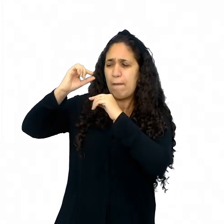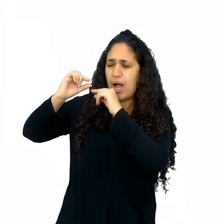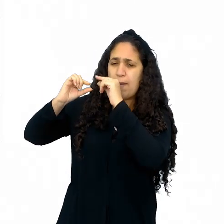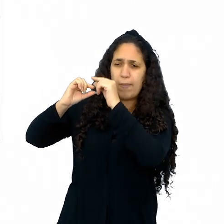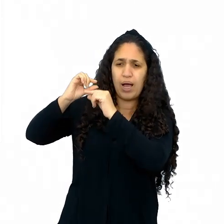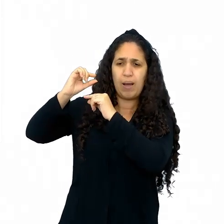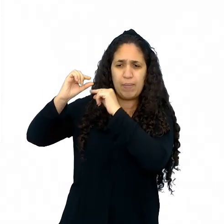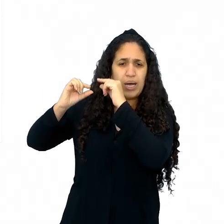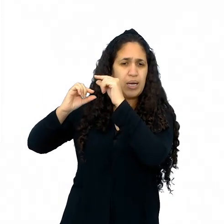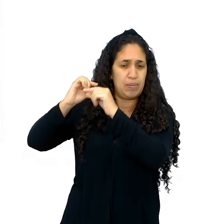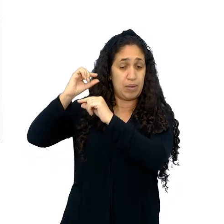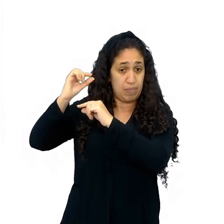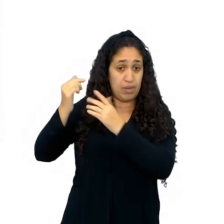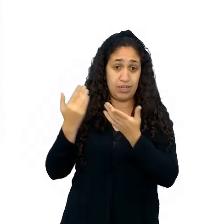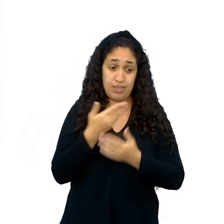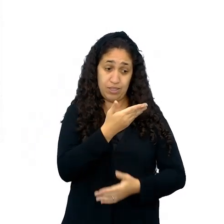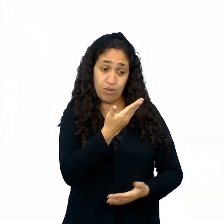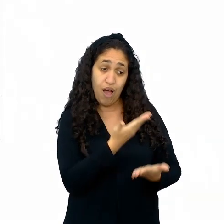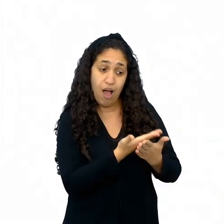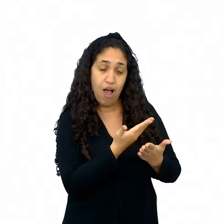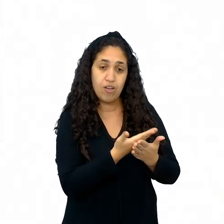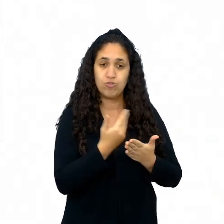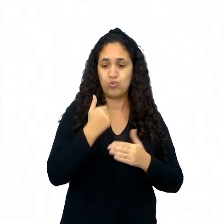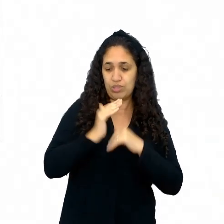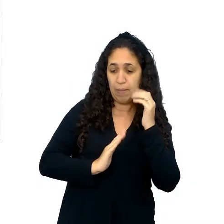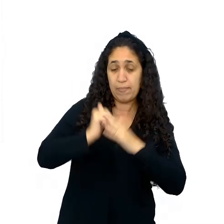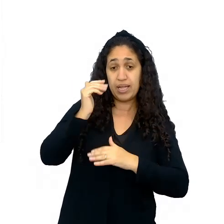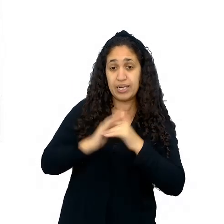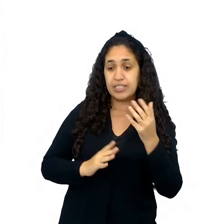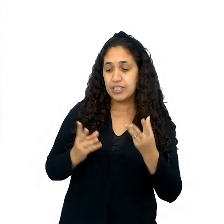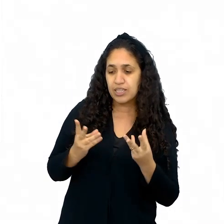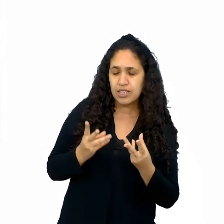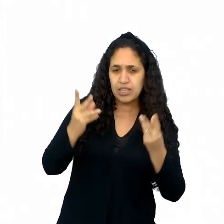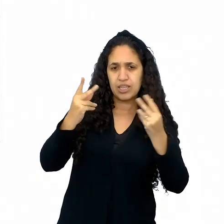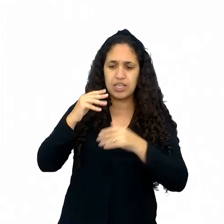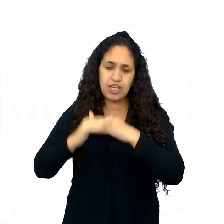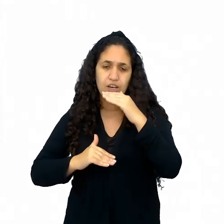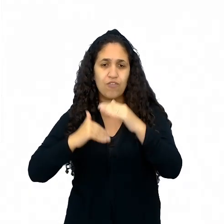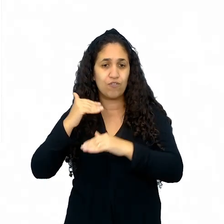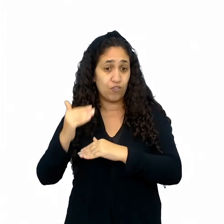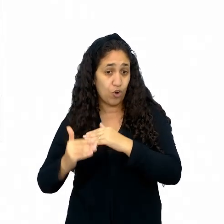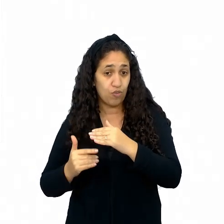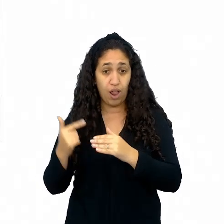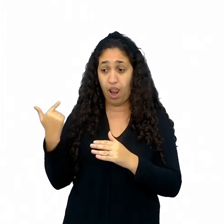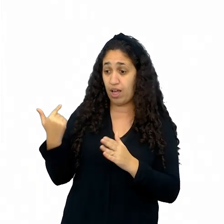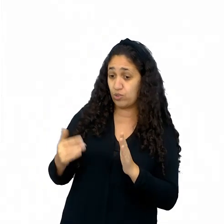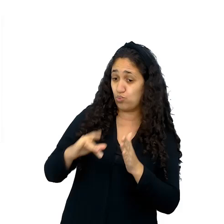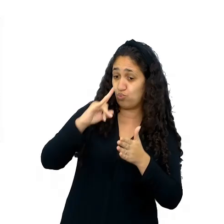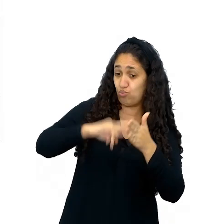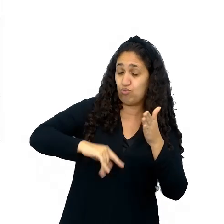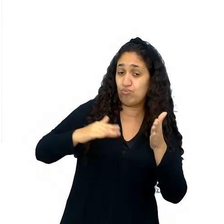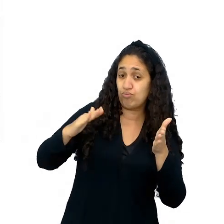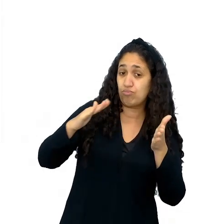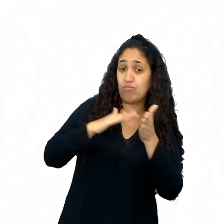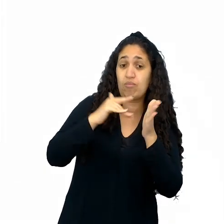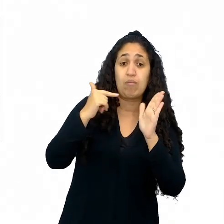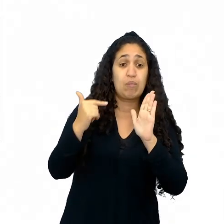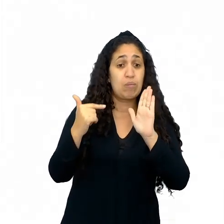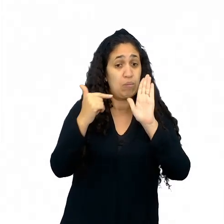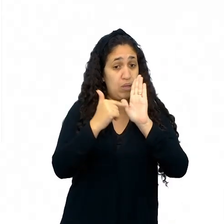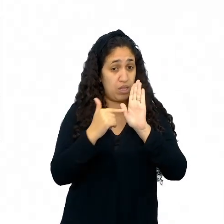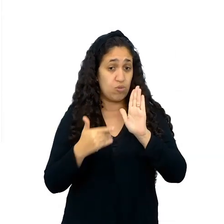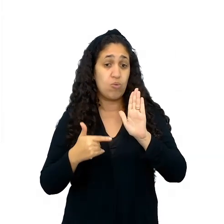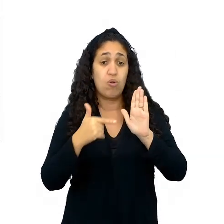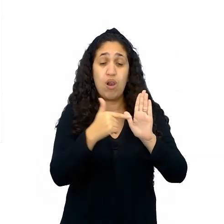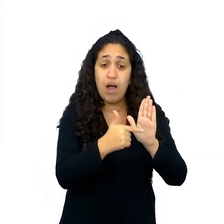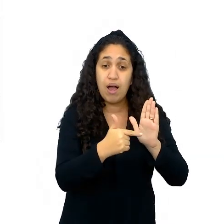estudante desenvolva determinadas habilidades que estão postas no documento que é direcionado para a